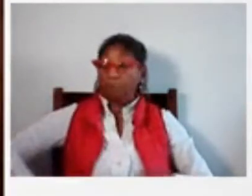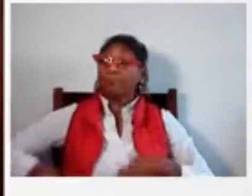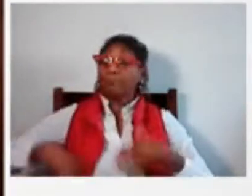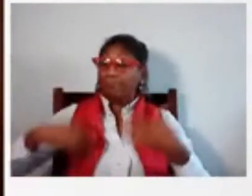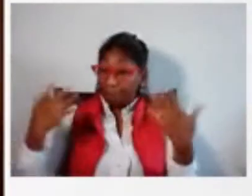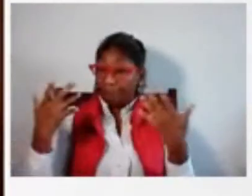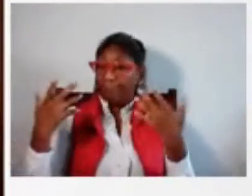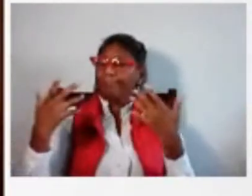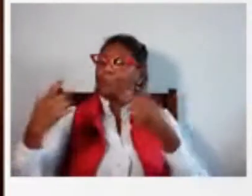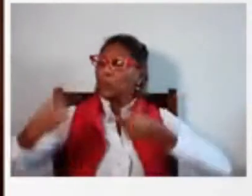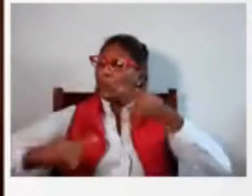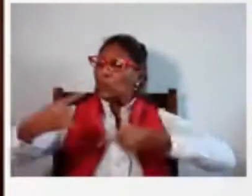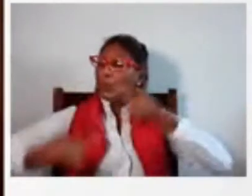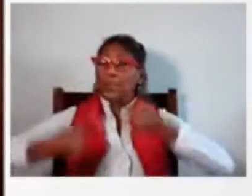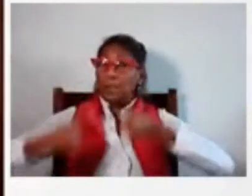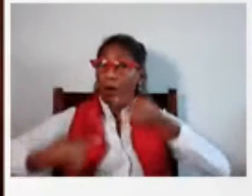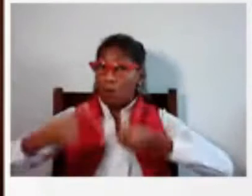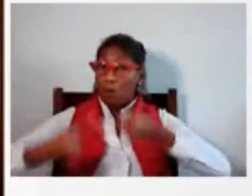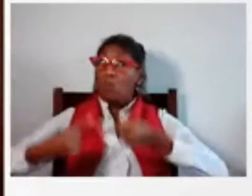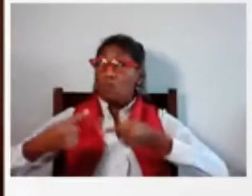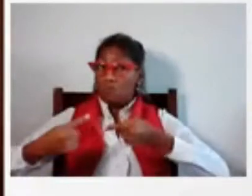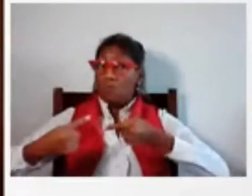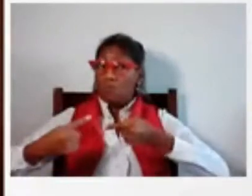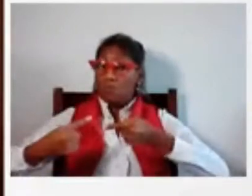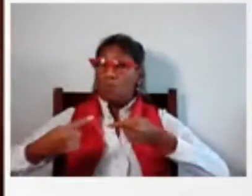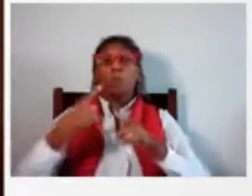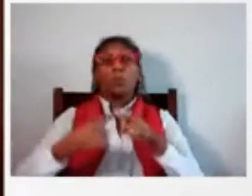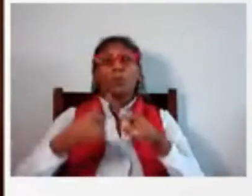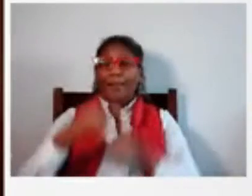oportunidade de discussão sobre os dados na forma em que eles estão inseridos.